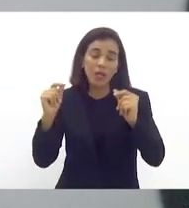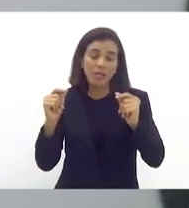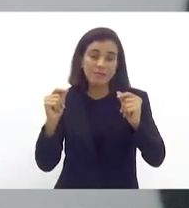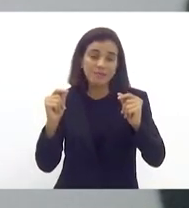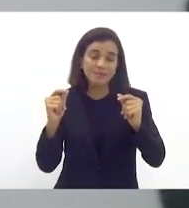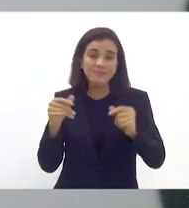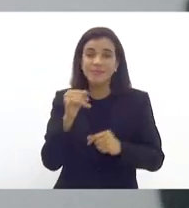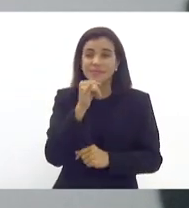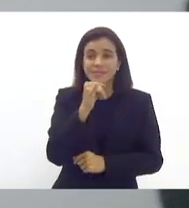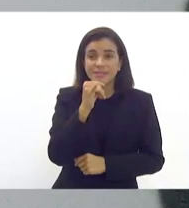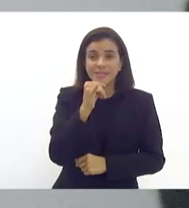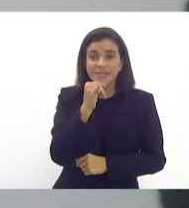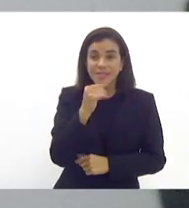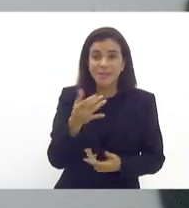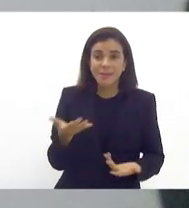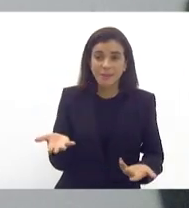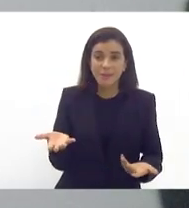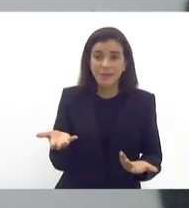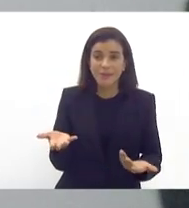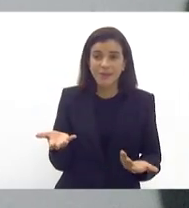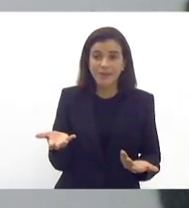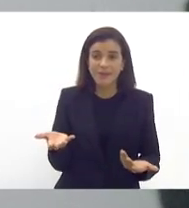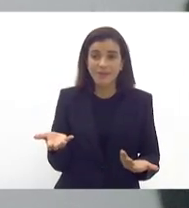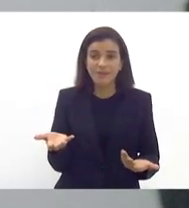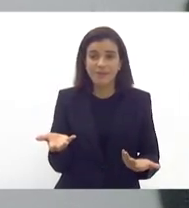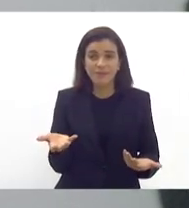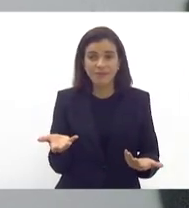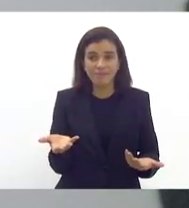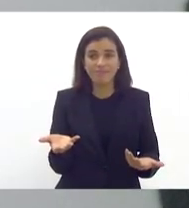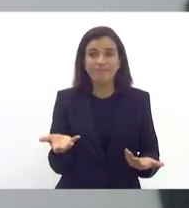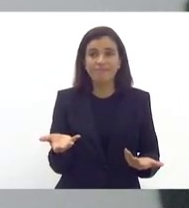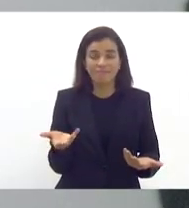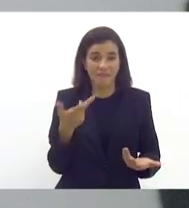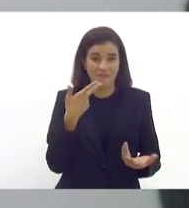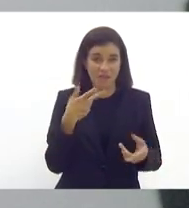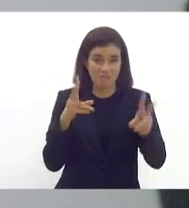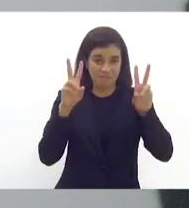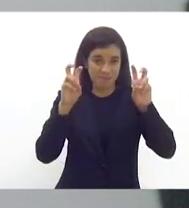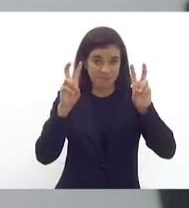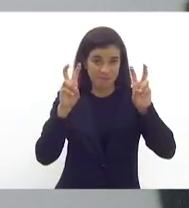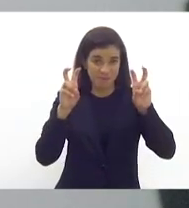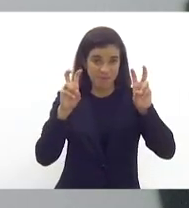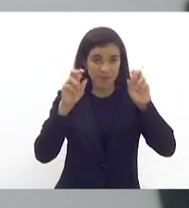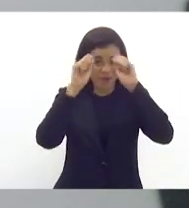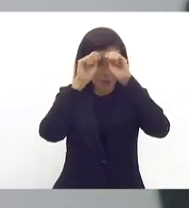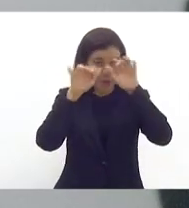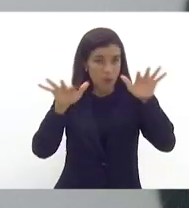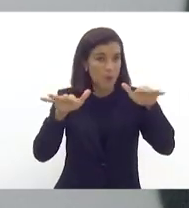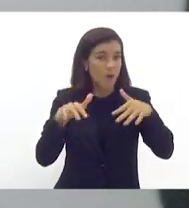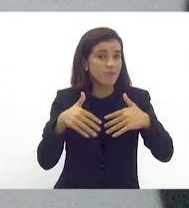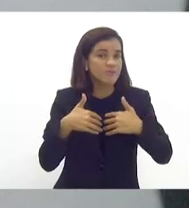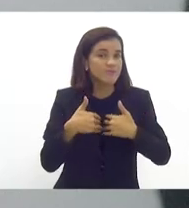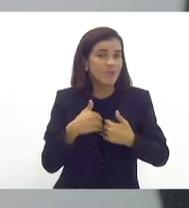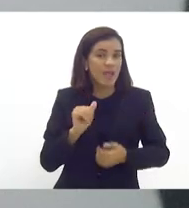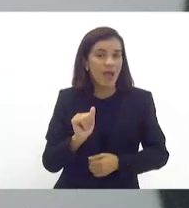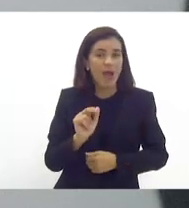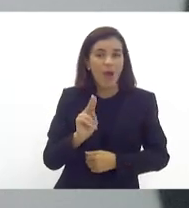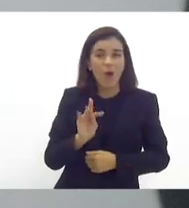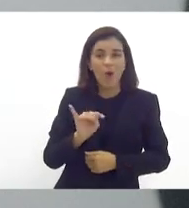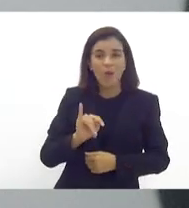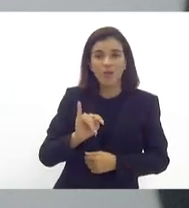eu cito aqui o exemplo desse tema que nós estamos discutindo que é o autismo o